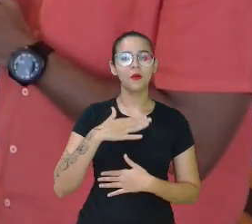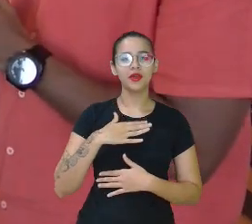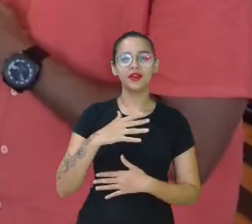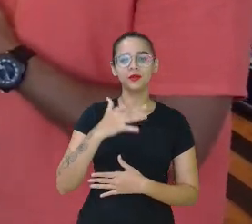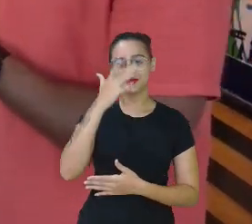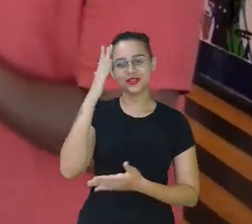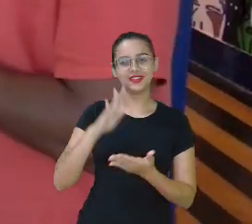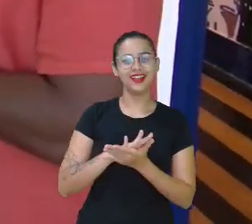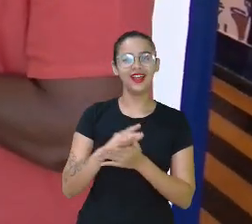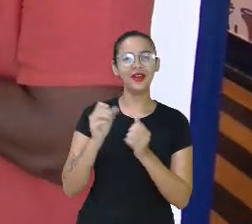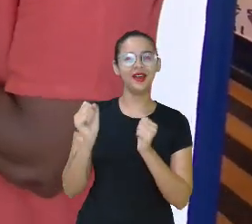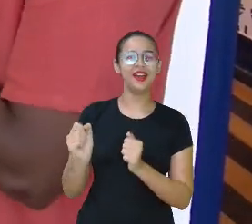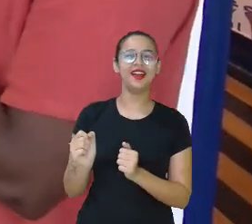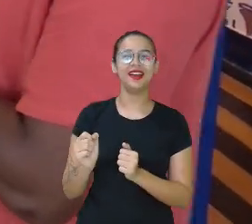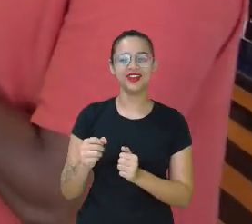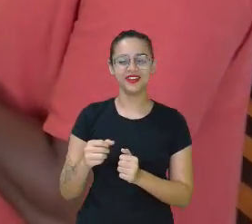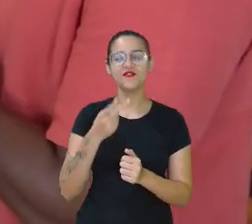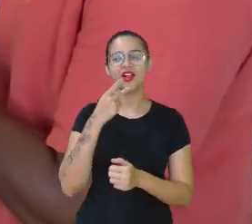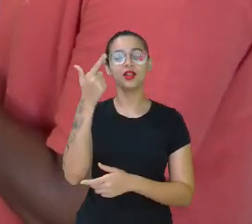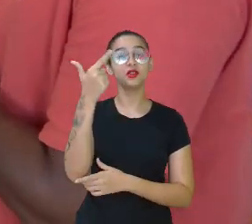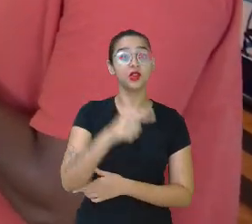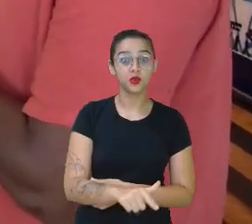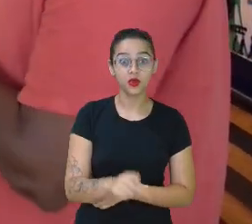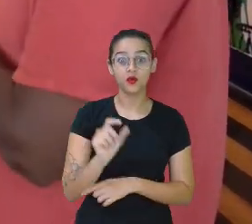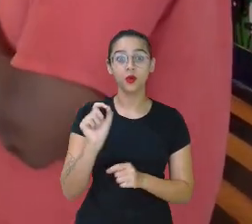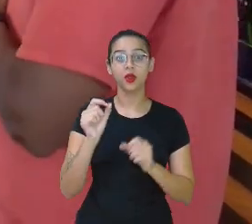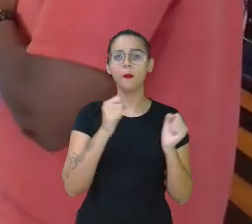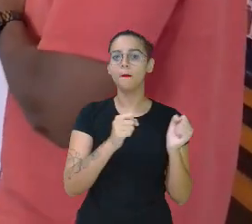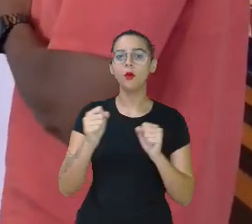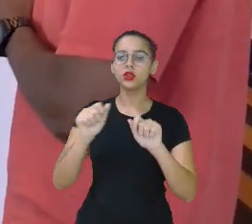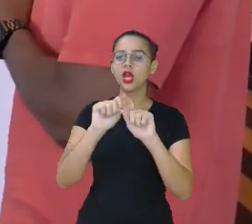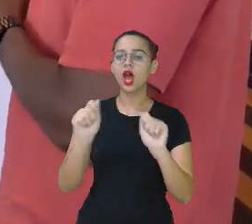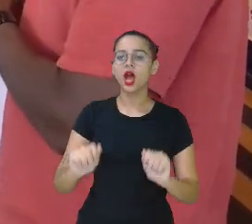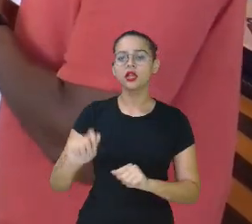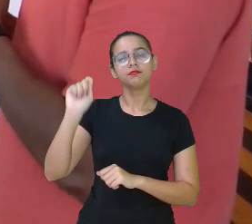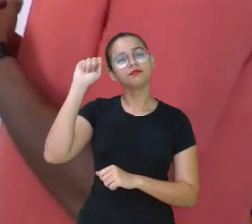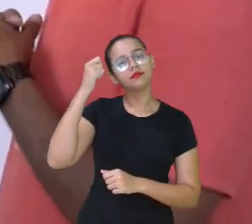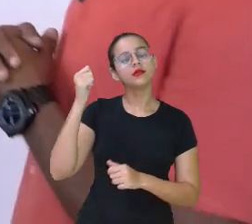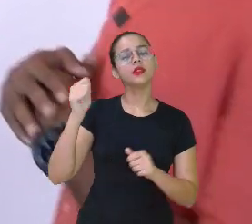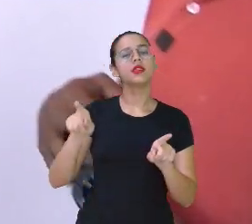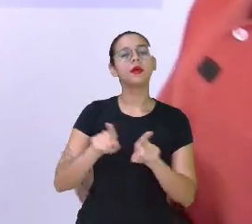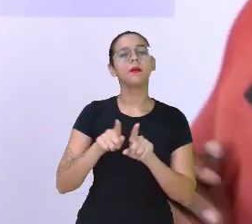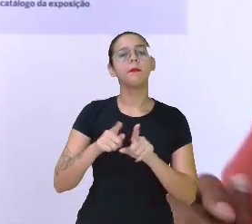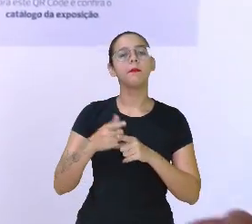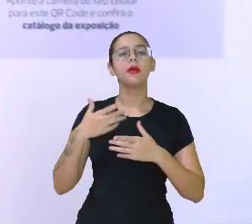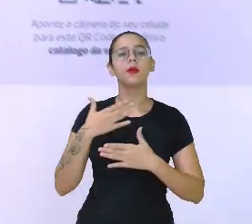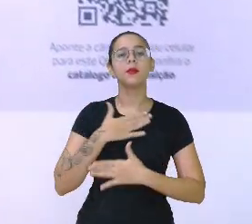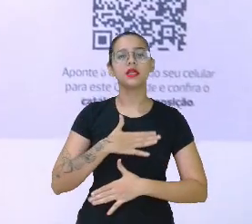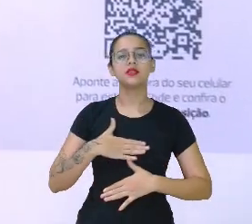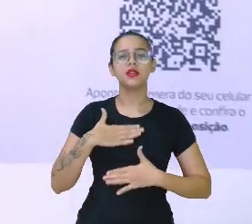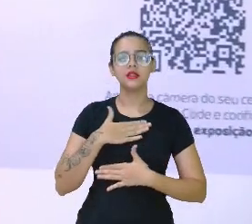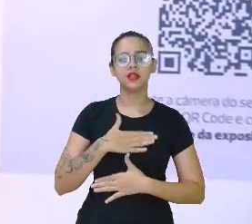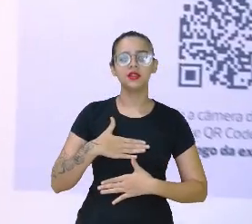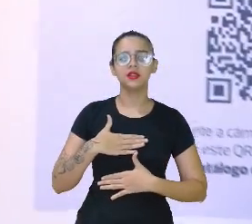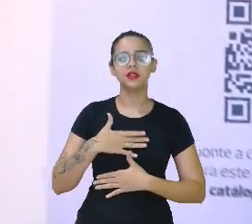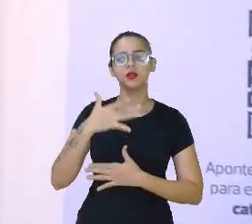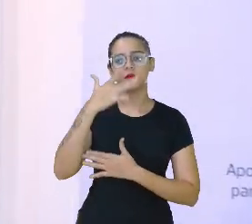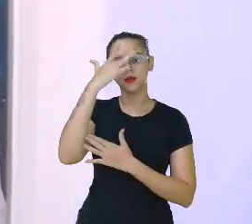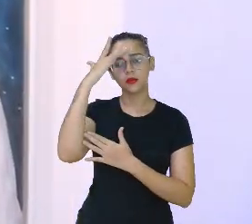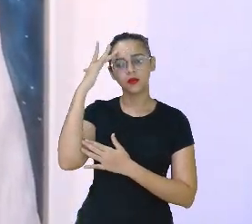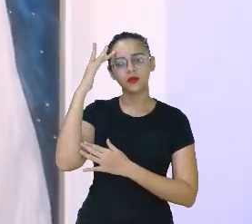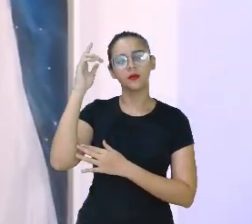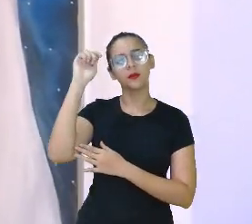de reforçar e reafirmar o poder da arte preta e dos fazeres do povo preto, e também a forma de homenagear um